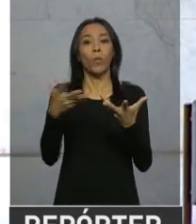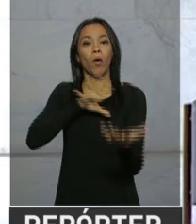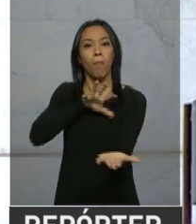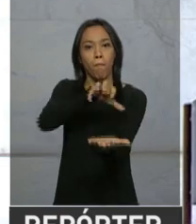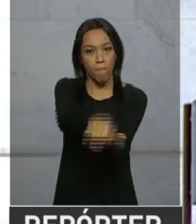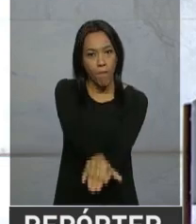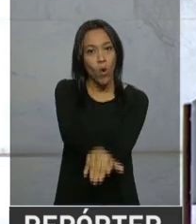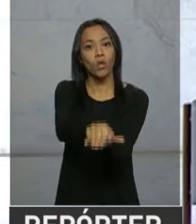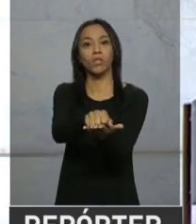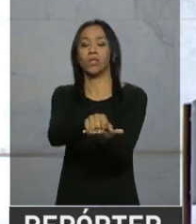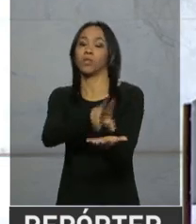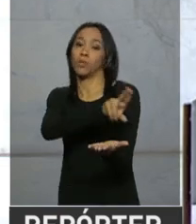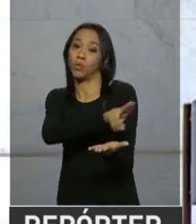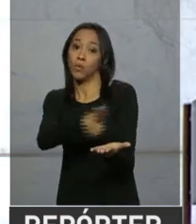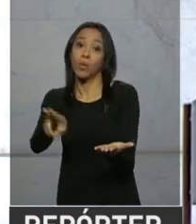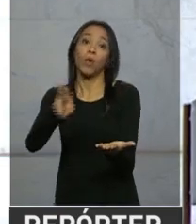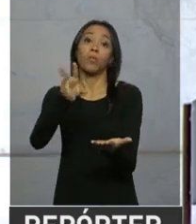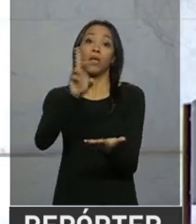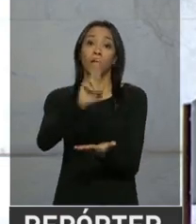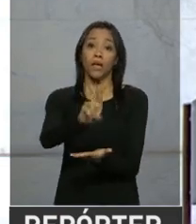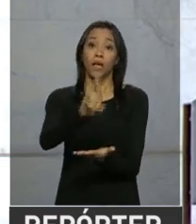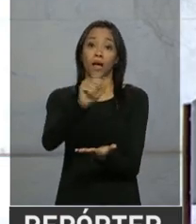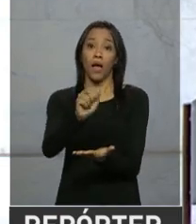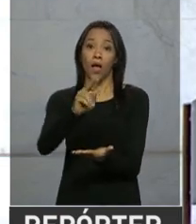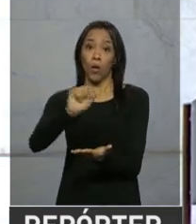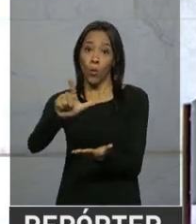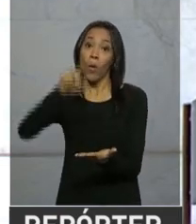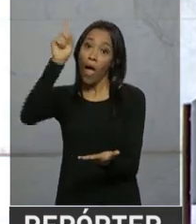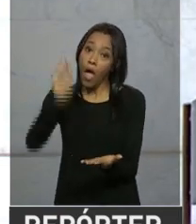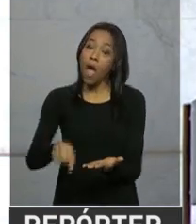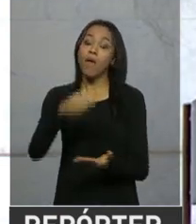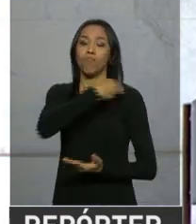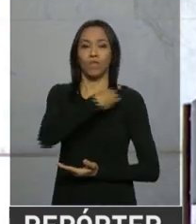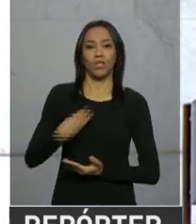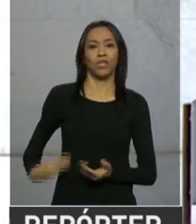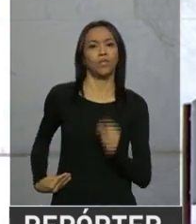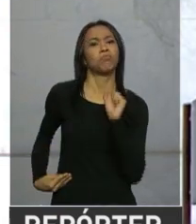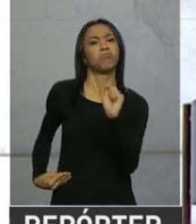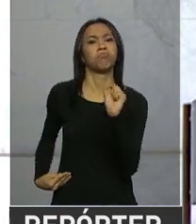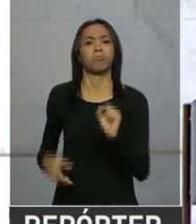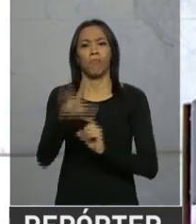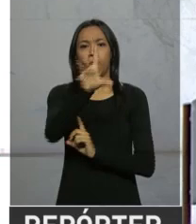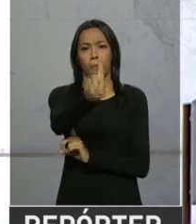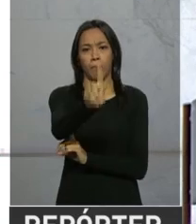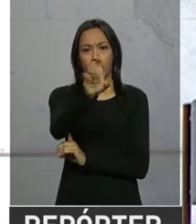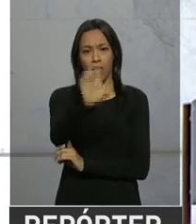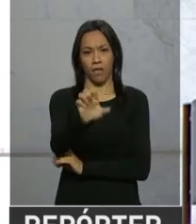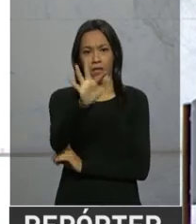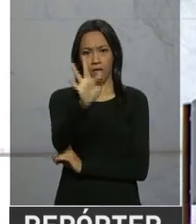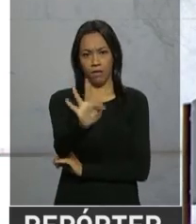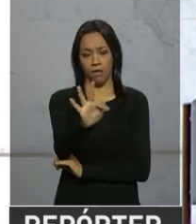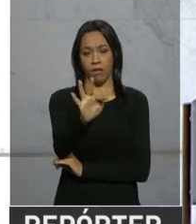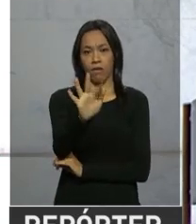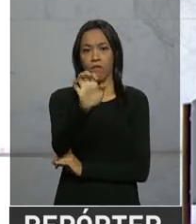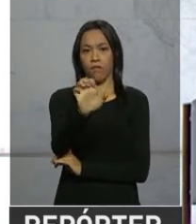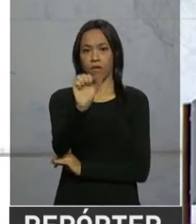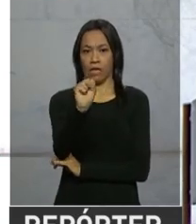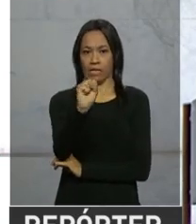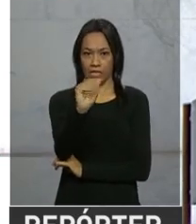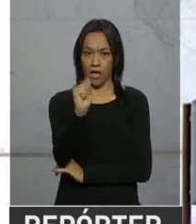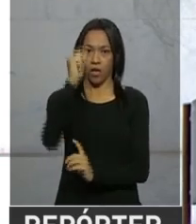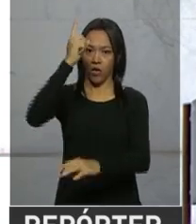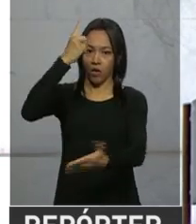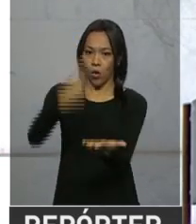Raul jungman à frente do cargo de ministro da Defesa essa solenidade tá marcada para as 3:30 da tarde na